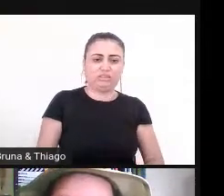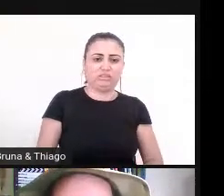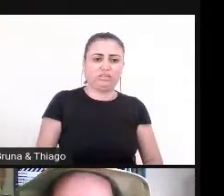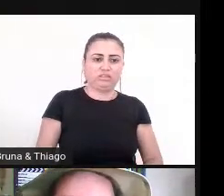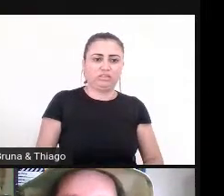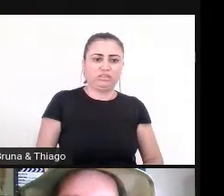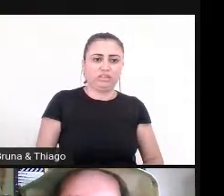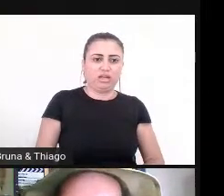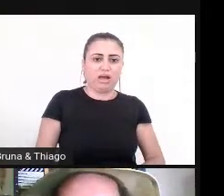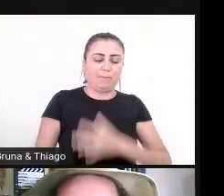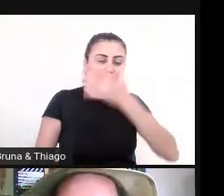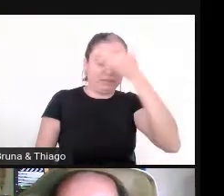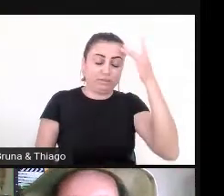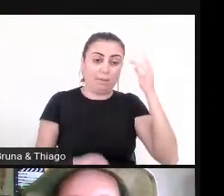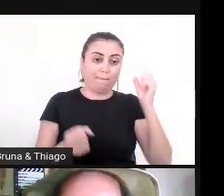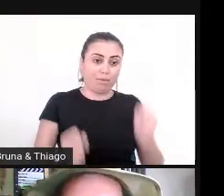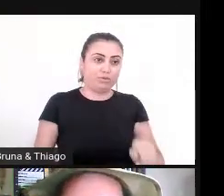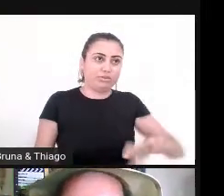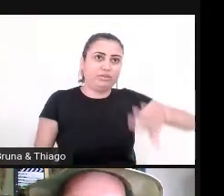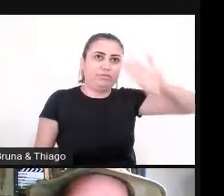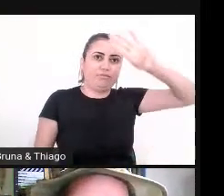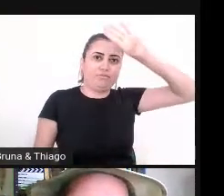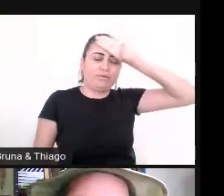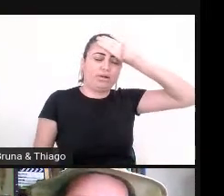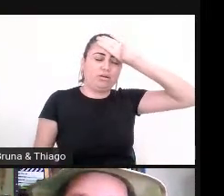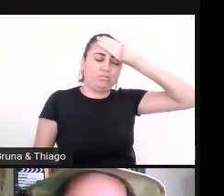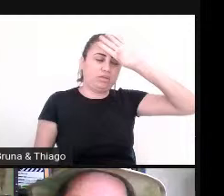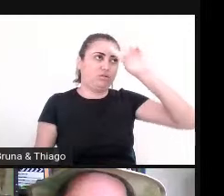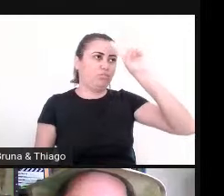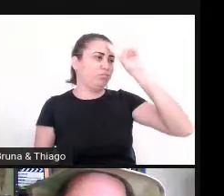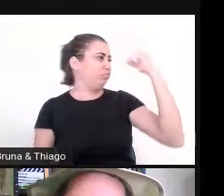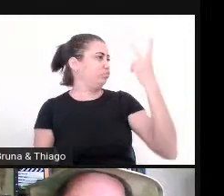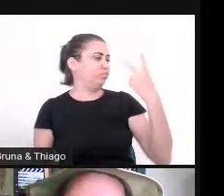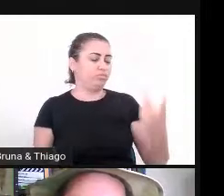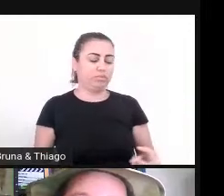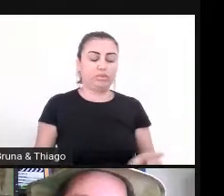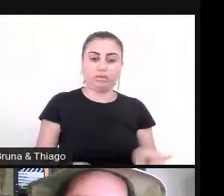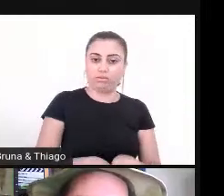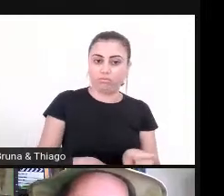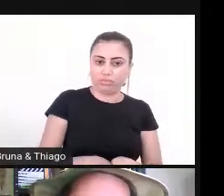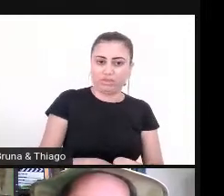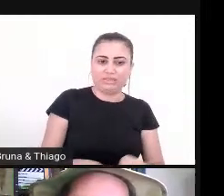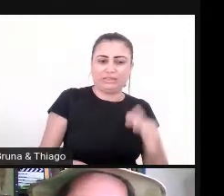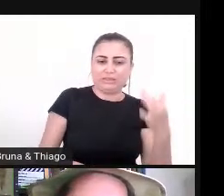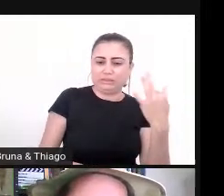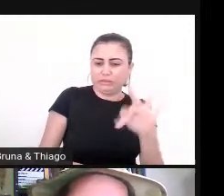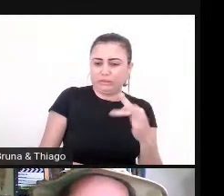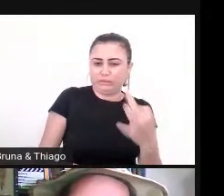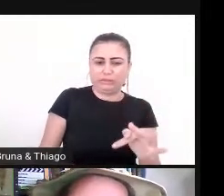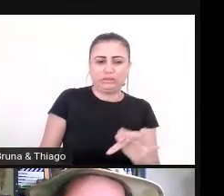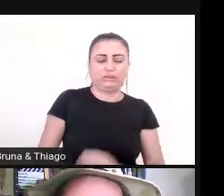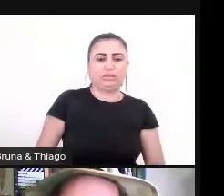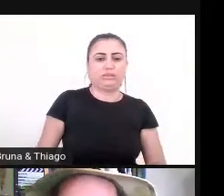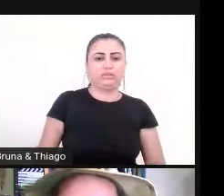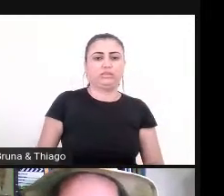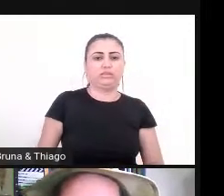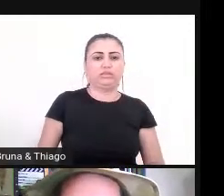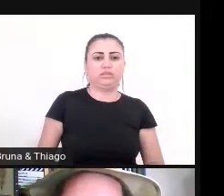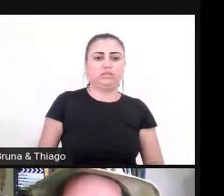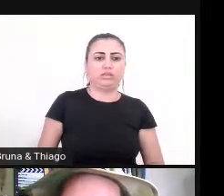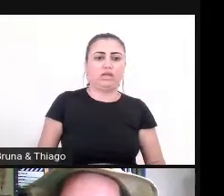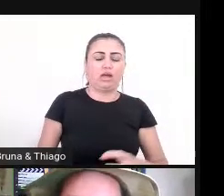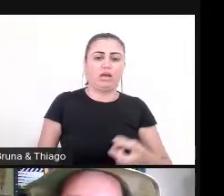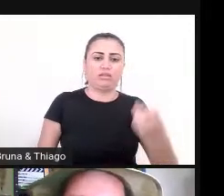tem febre, pode desmaiar de dor. Ah, quem é ferrado por mais de uma. Tem um ritual aqui na Amazônia, né, que os índios Saturai